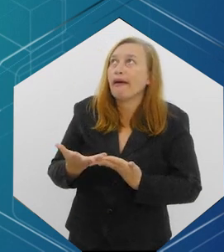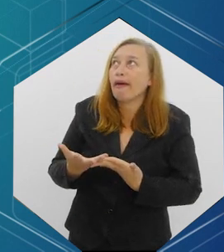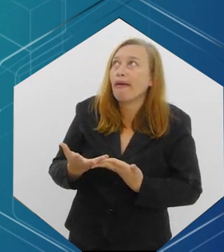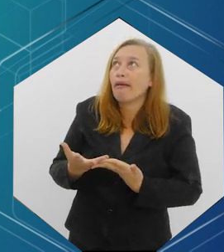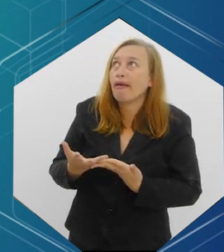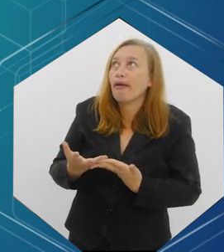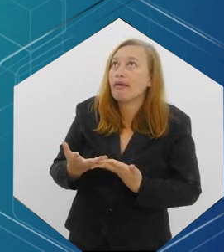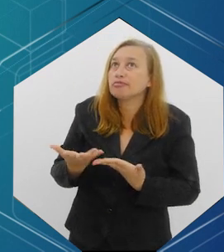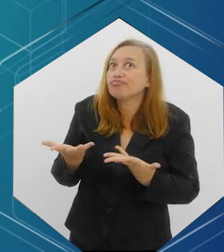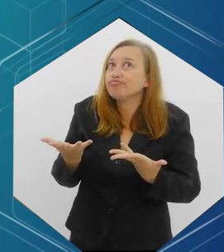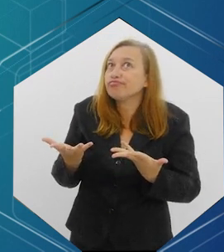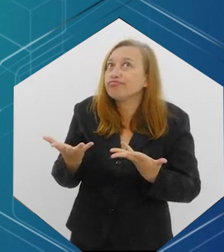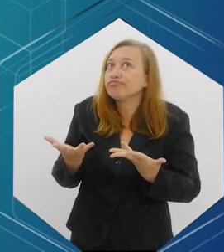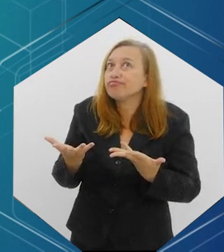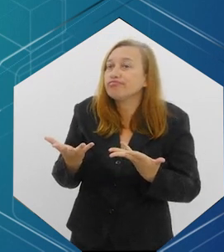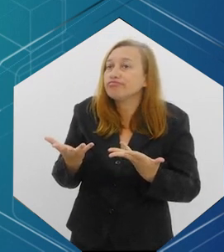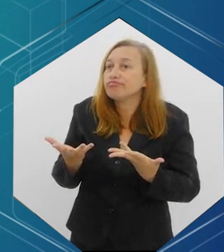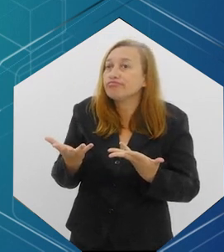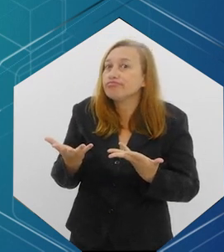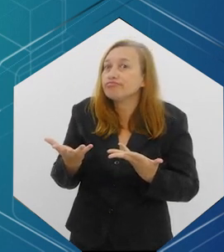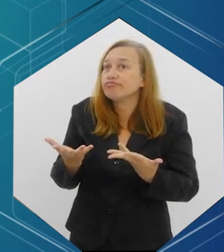COVID,